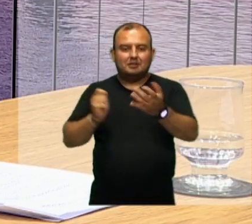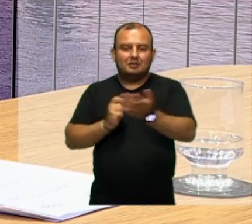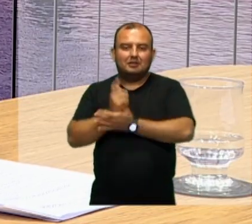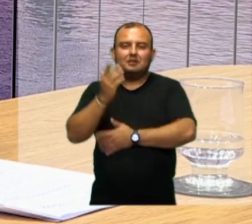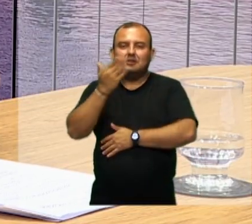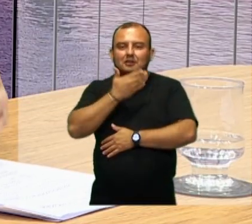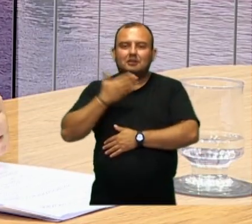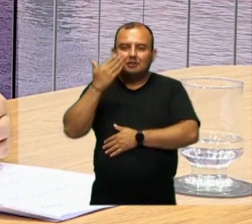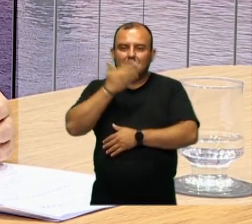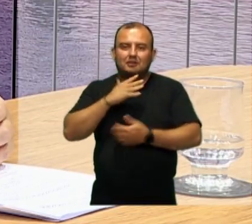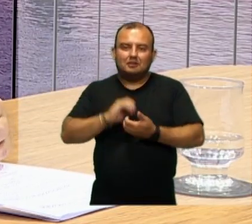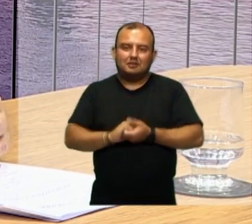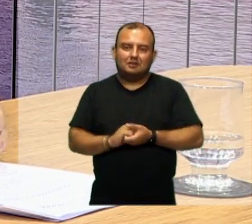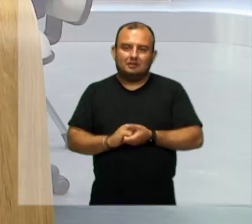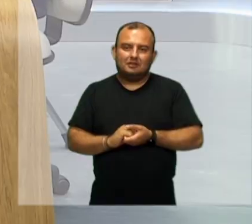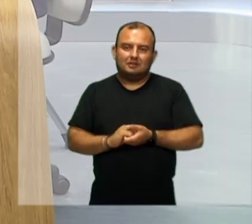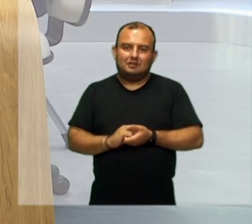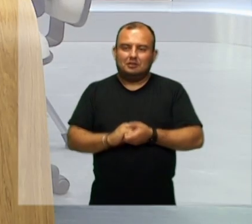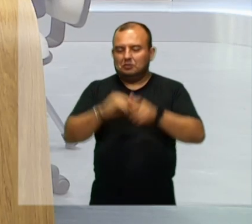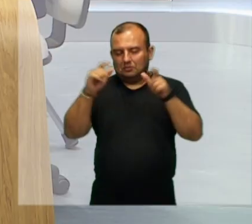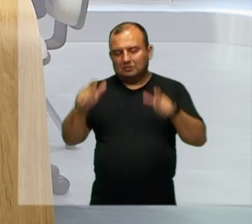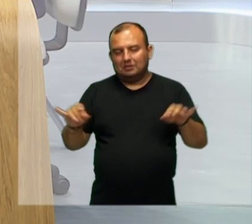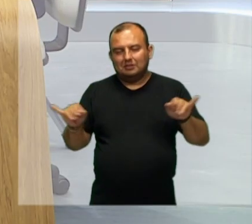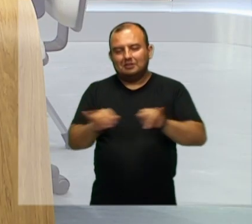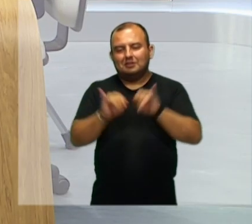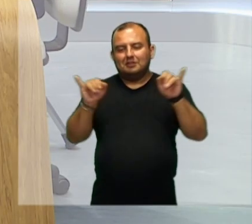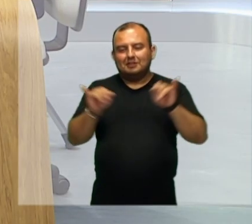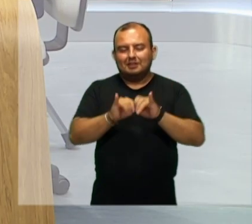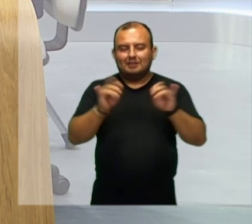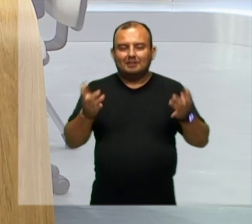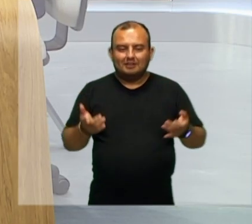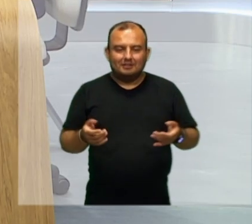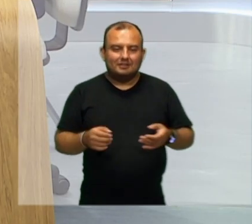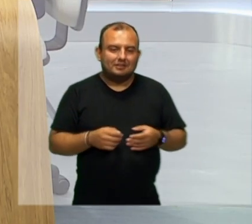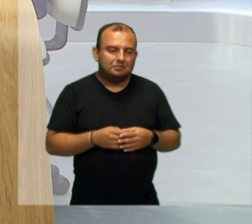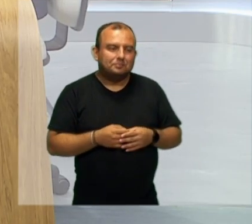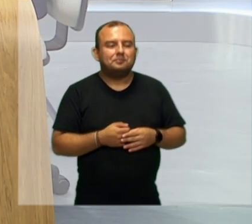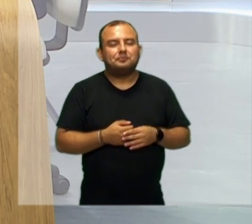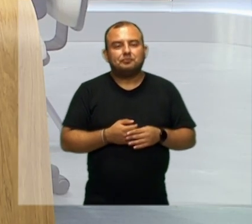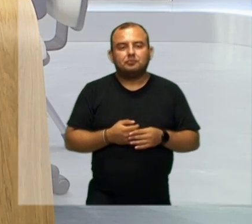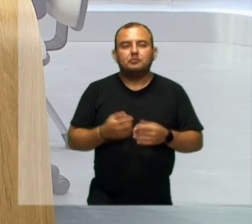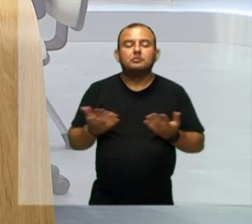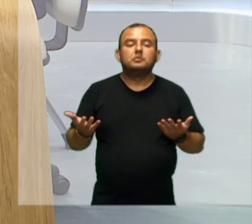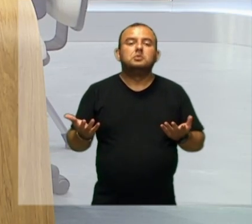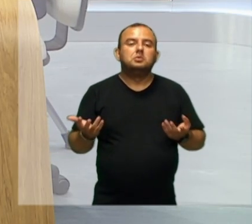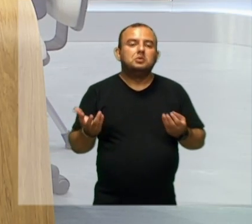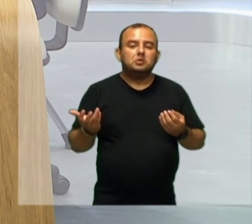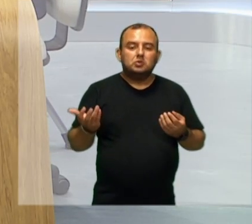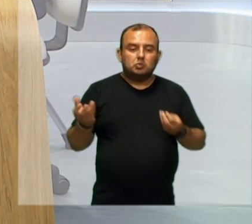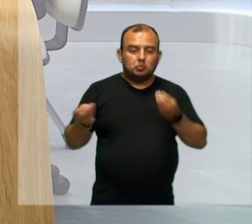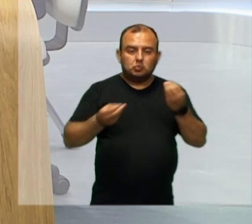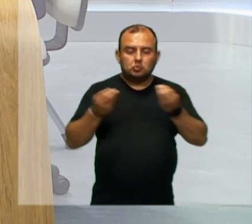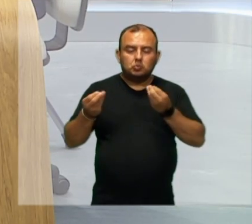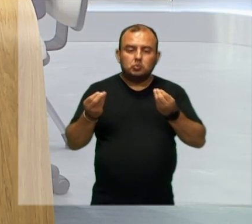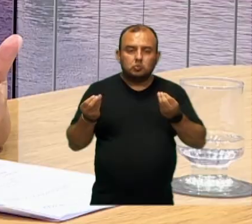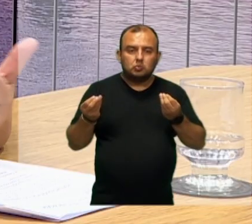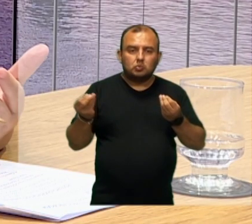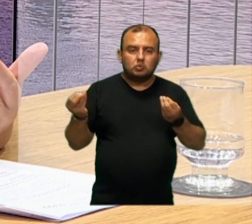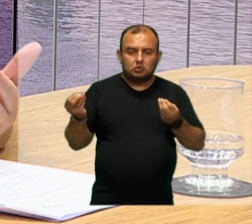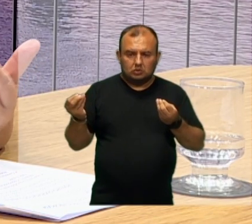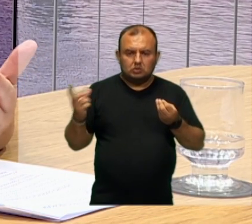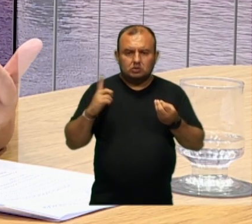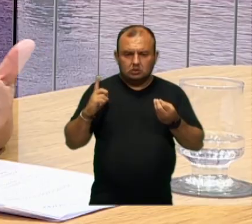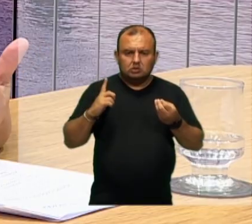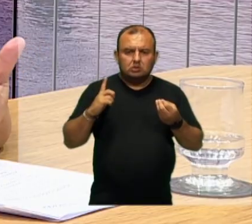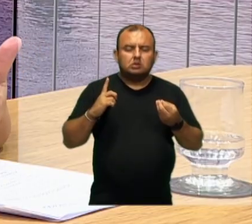comprando doce. Na gôndola da bobiça, né? na gôndola da bobiça. E aí, assim, vocês